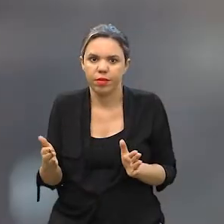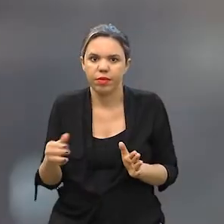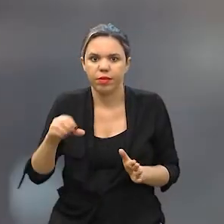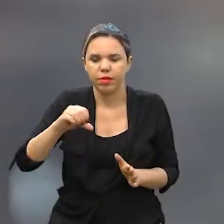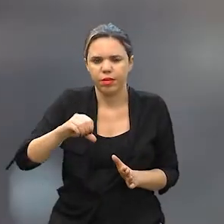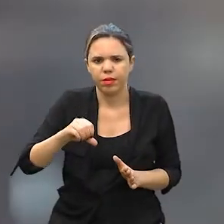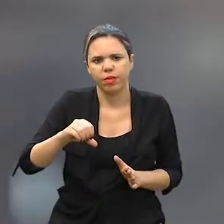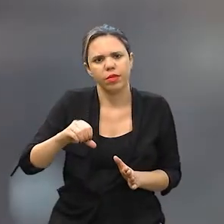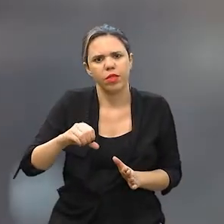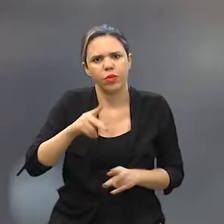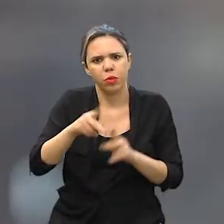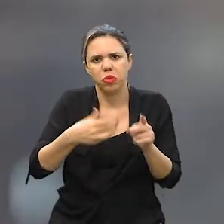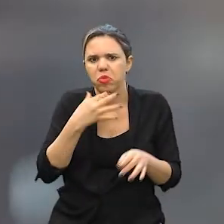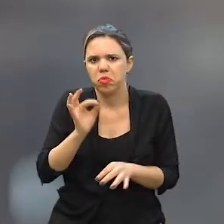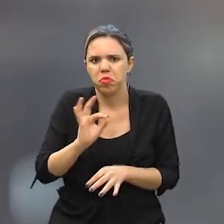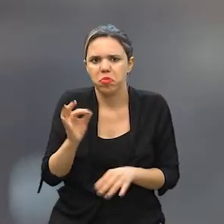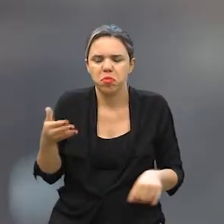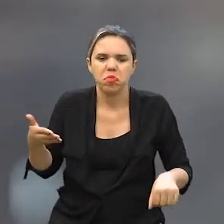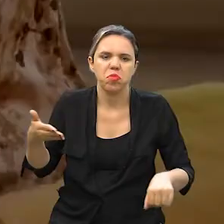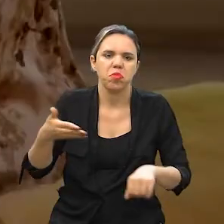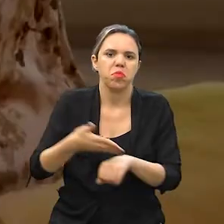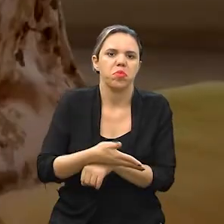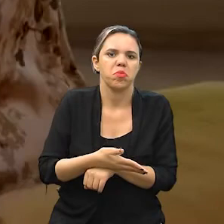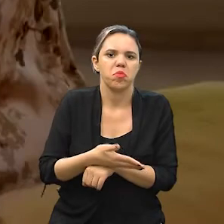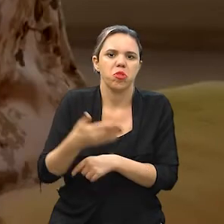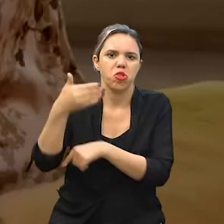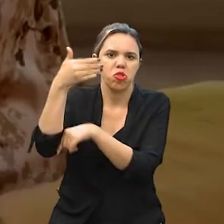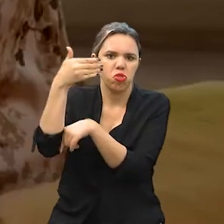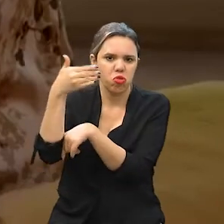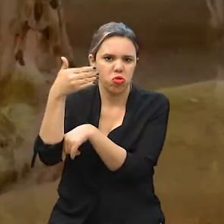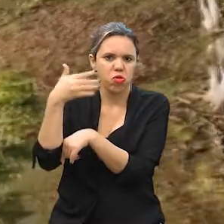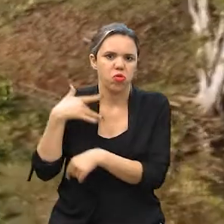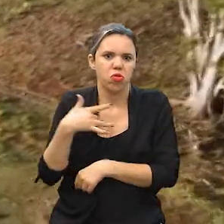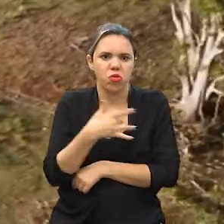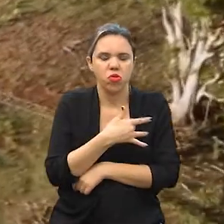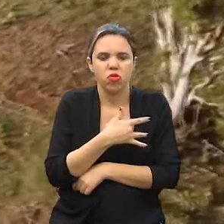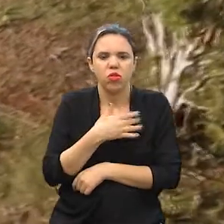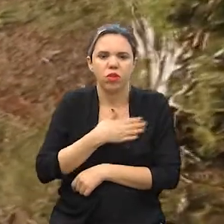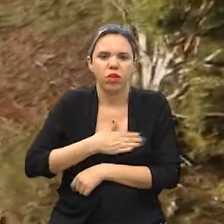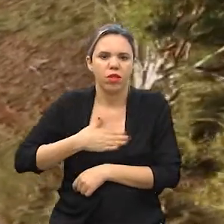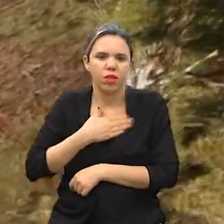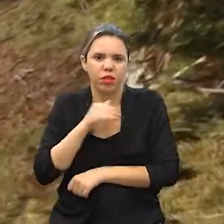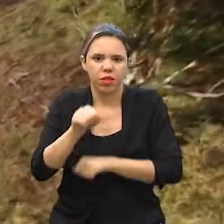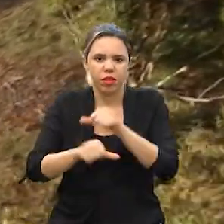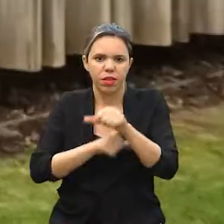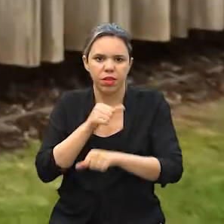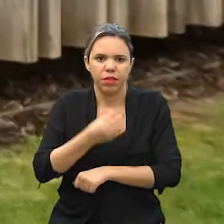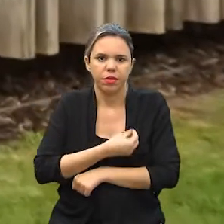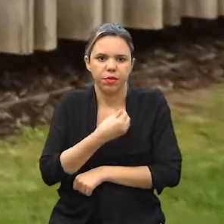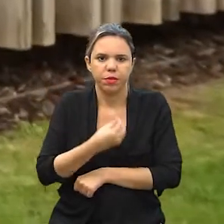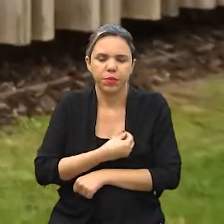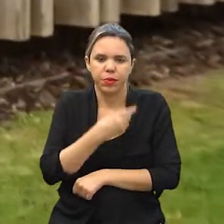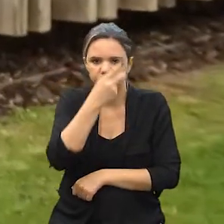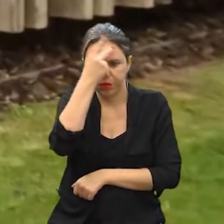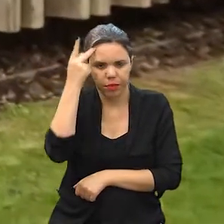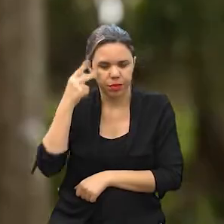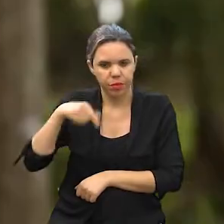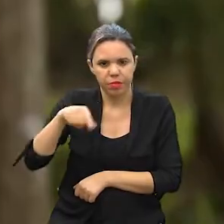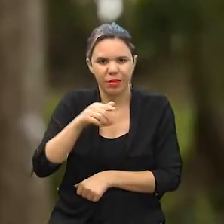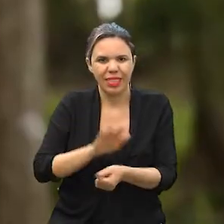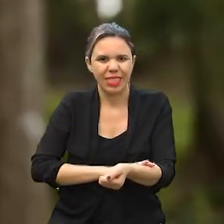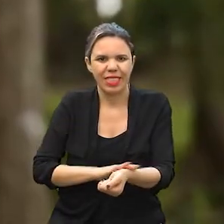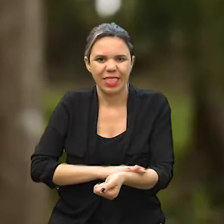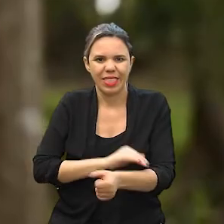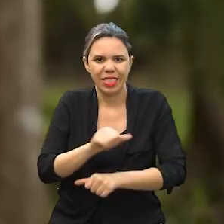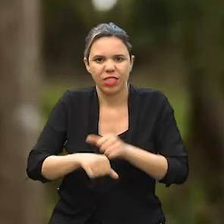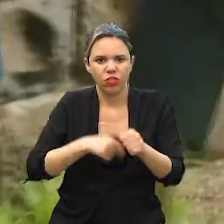Nove Desconhecidos, que entram em um resort boutique de saúde e bem-estar para transformar a vida dessas pessoas